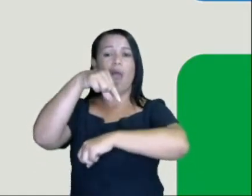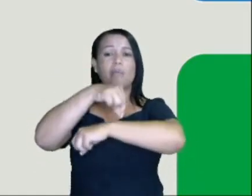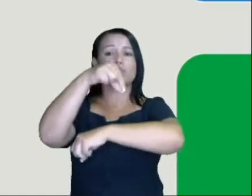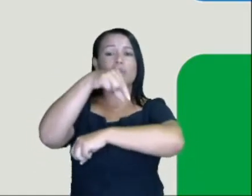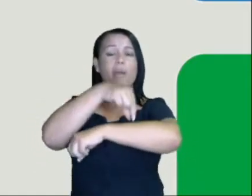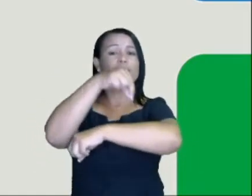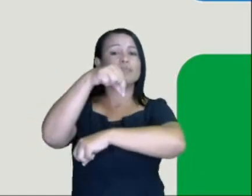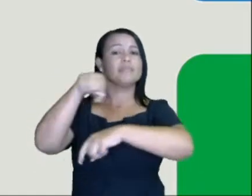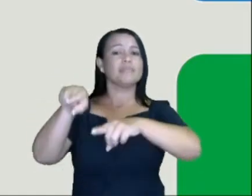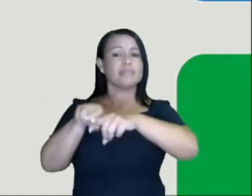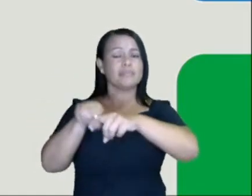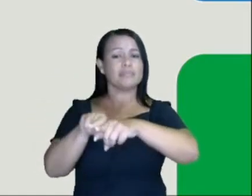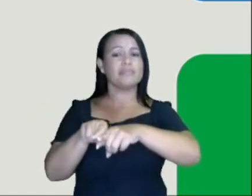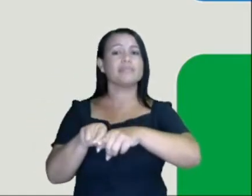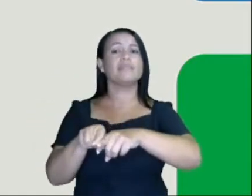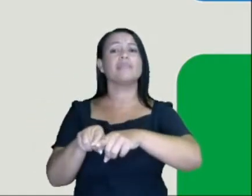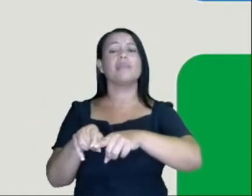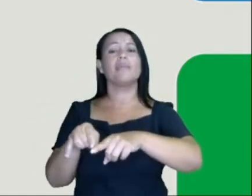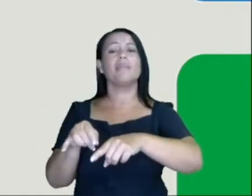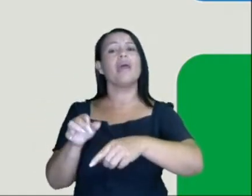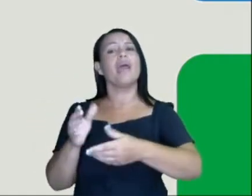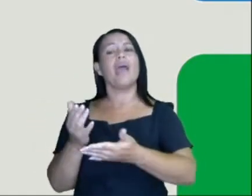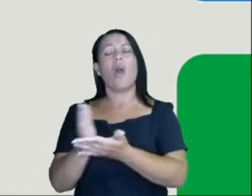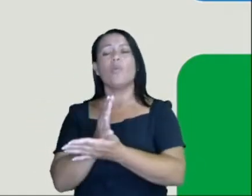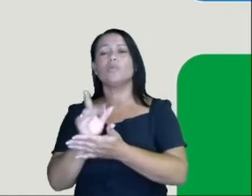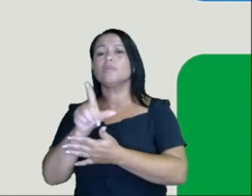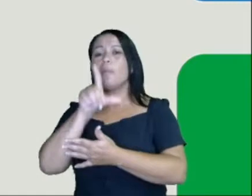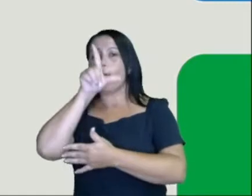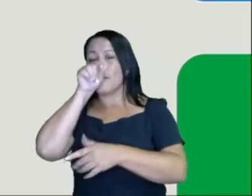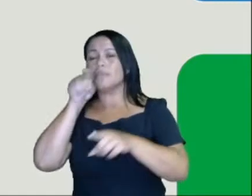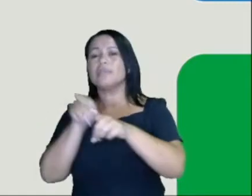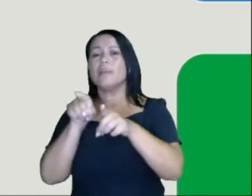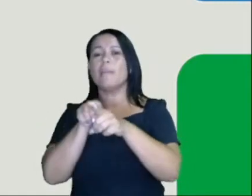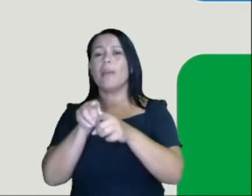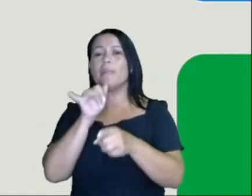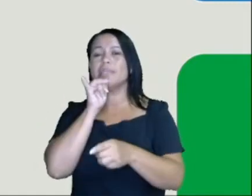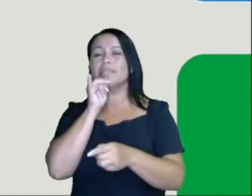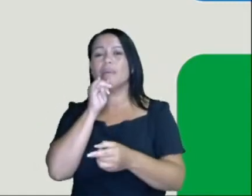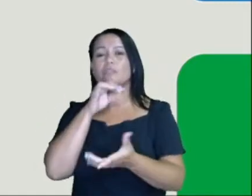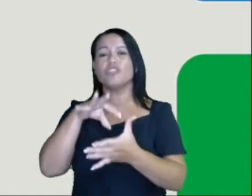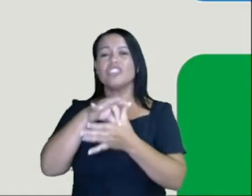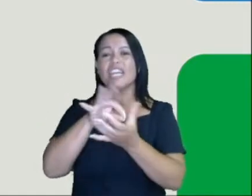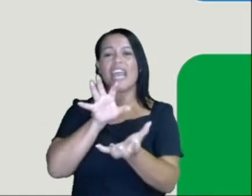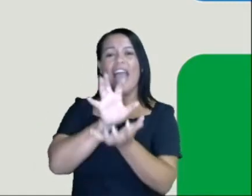bovinos, ou então pássaros que se alimentam de restos de carne